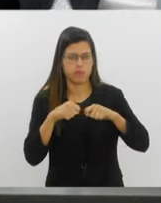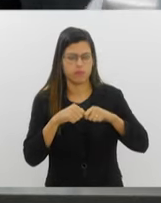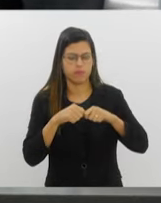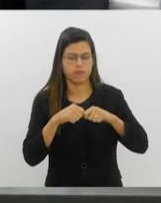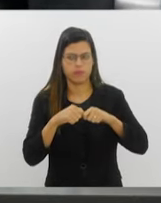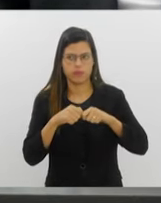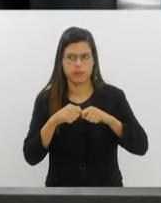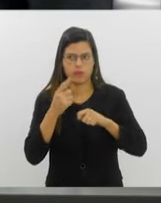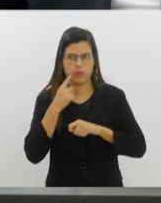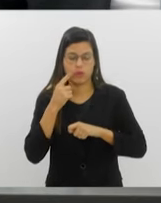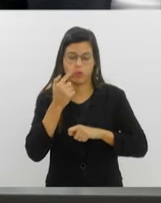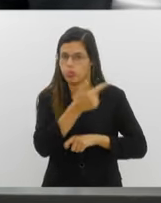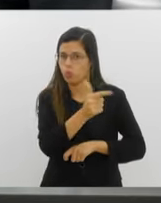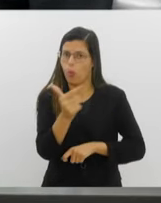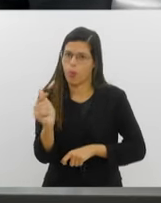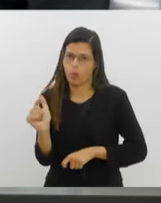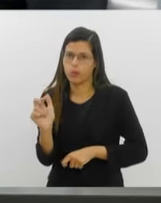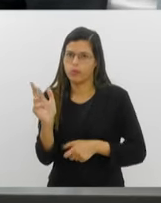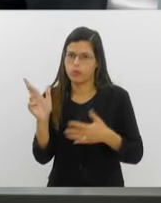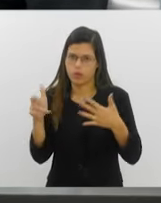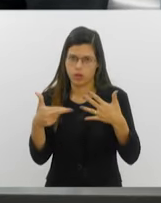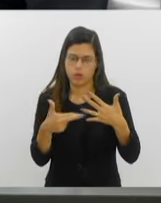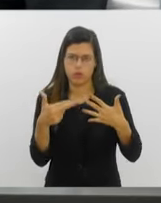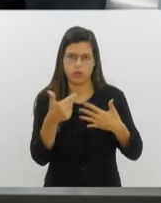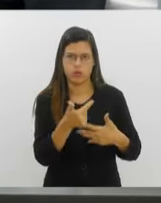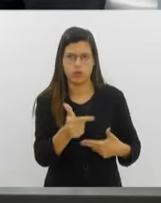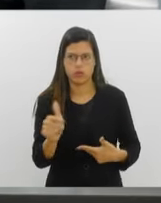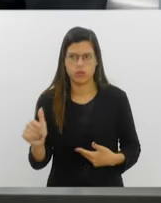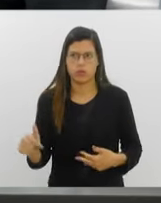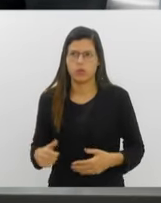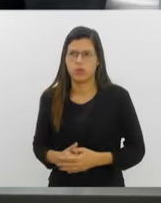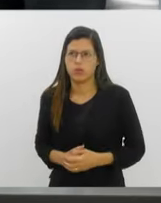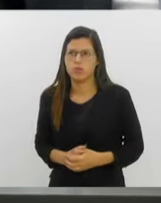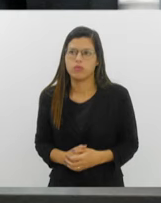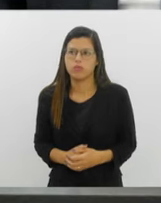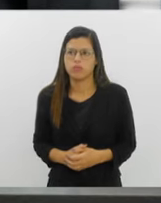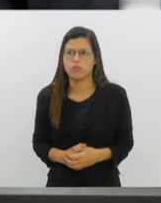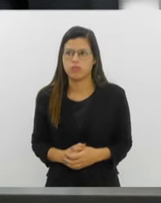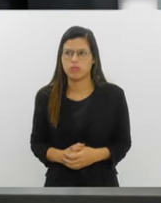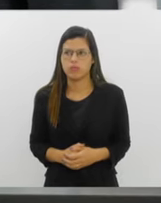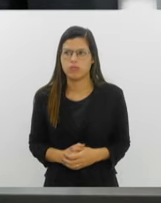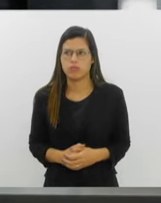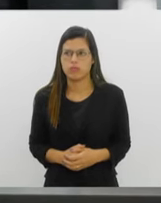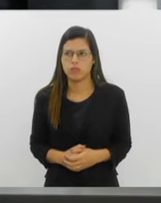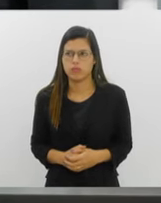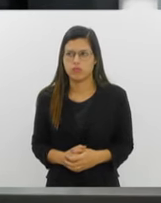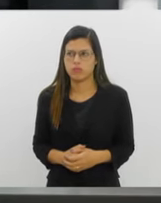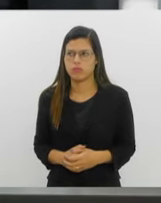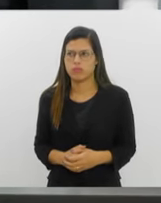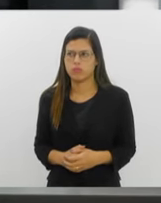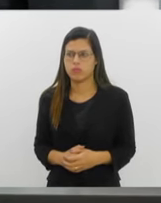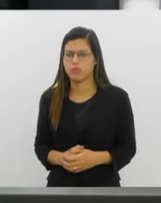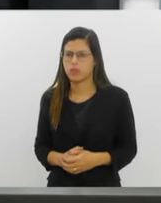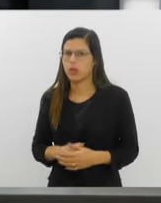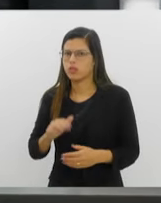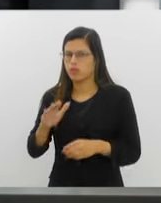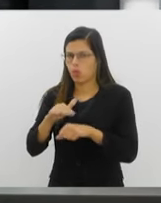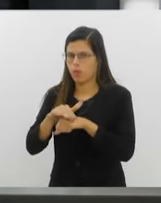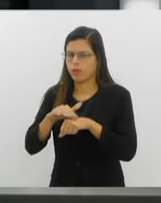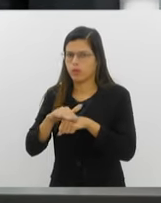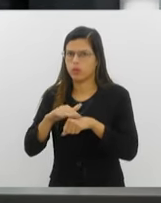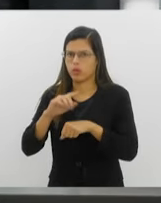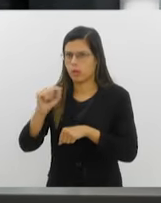estão em relatoria de outros colegas, para que os próprios liberem, para que a gente inclua em pauta. Mas o que a gente conversou na próxima eu já boto em